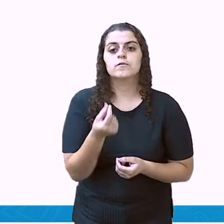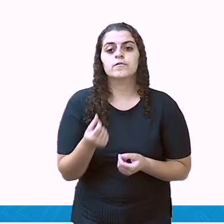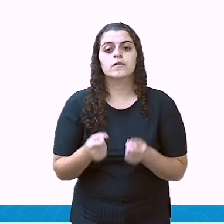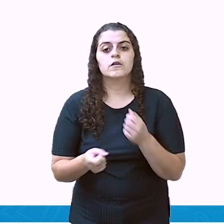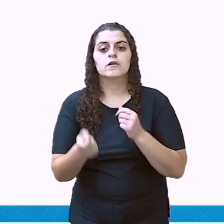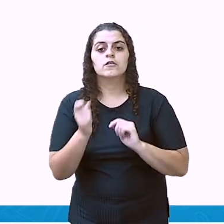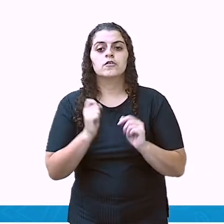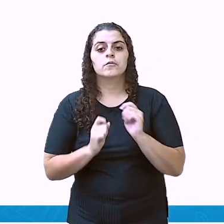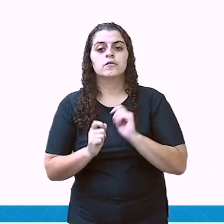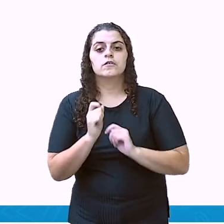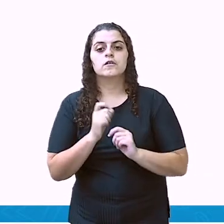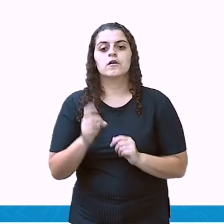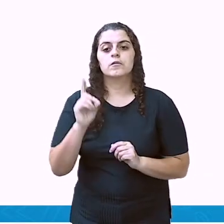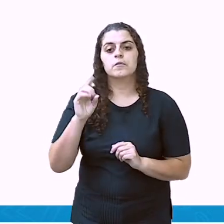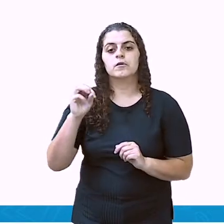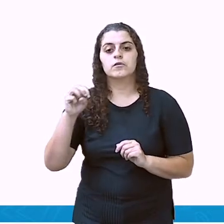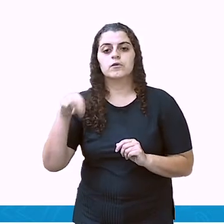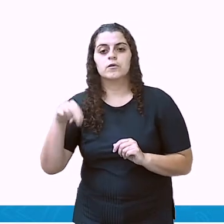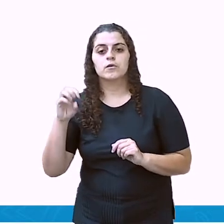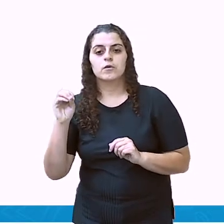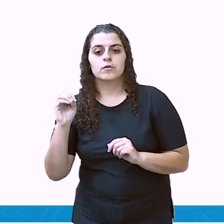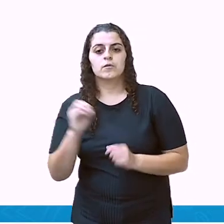era levada de volta